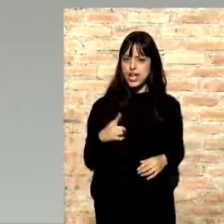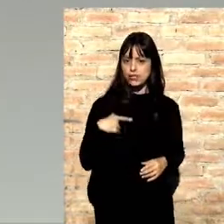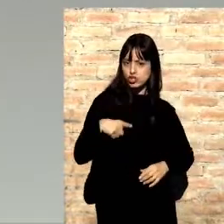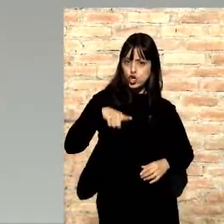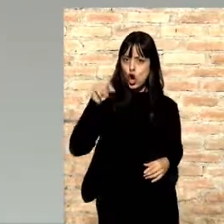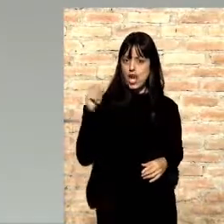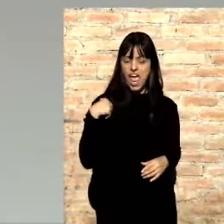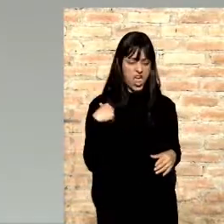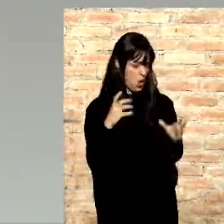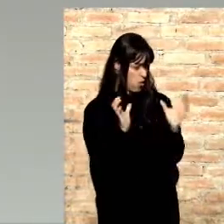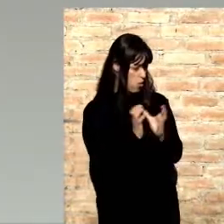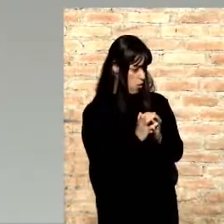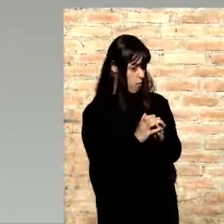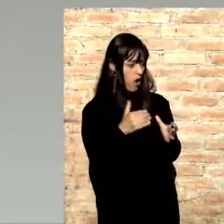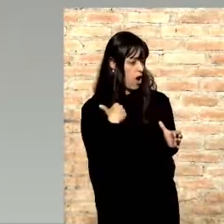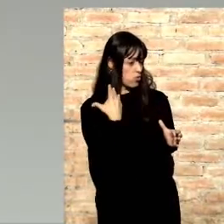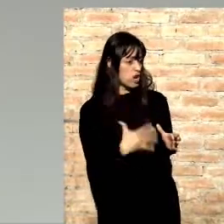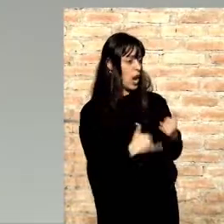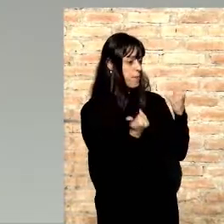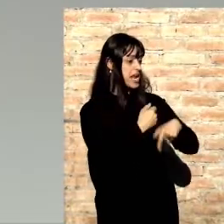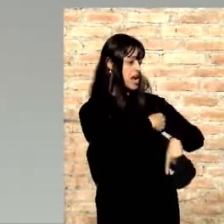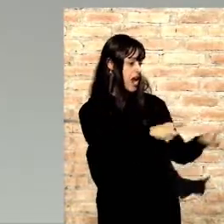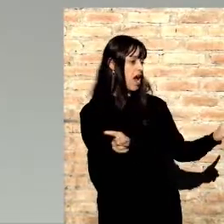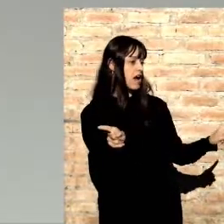escolher com quem eu quero é não brincar